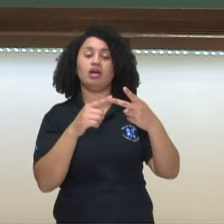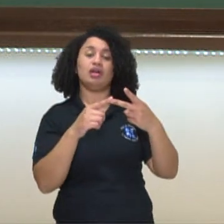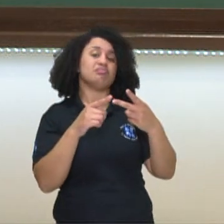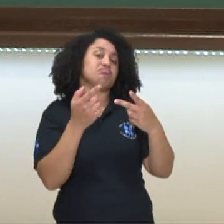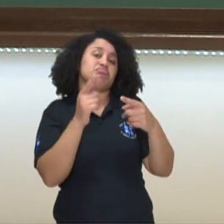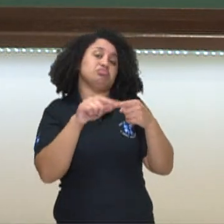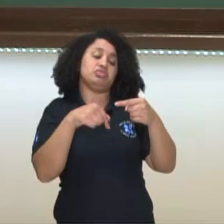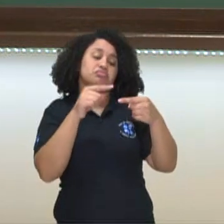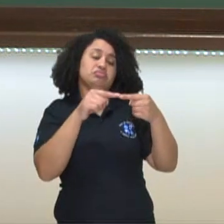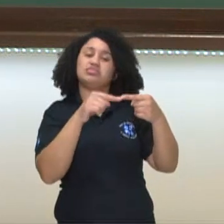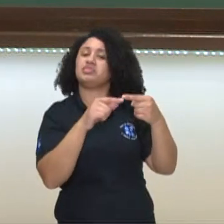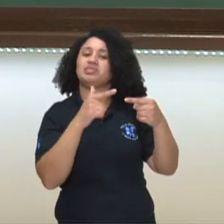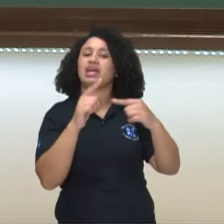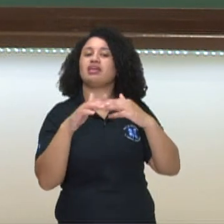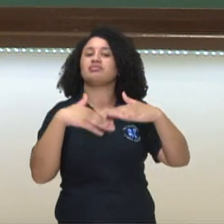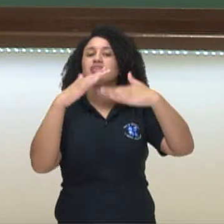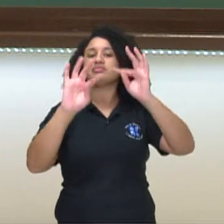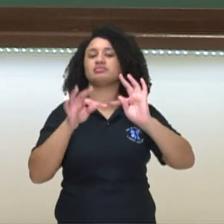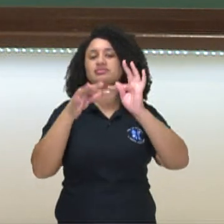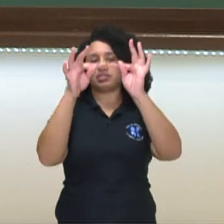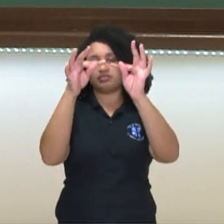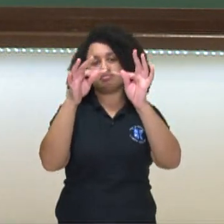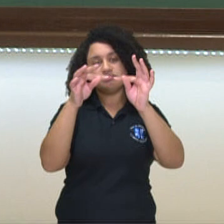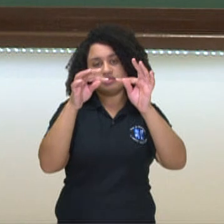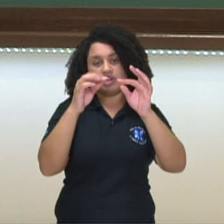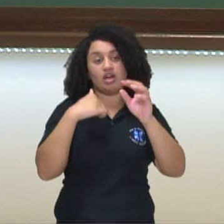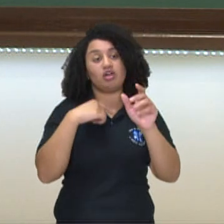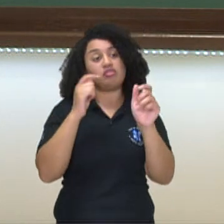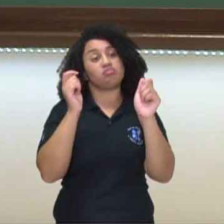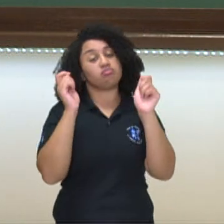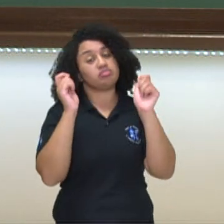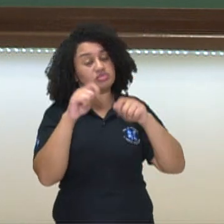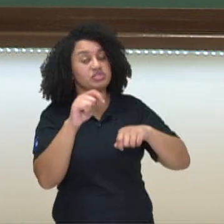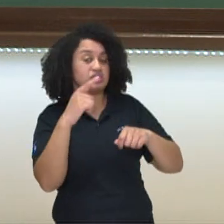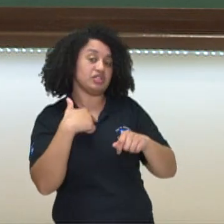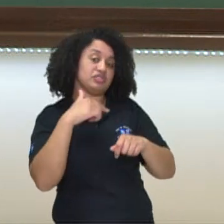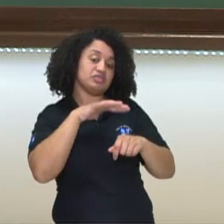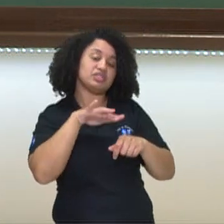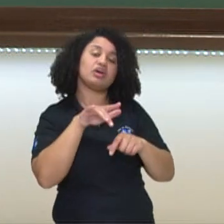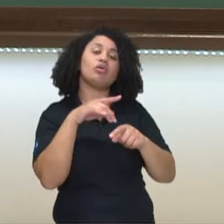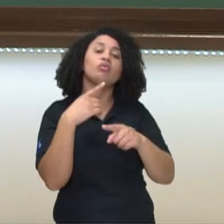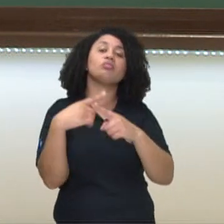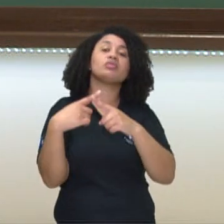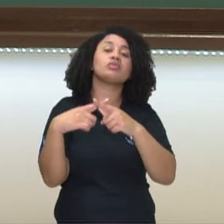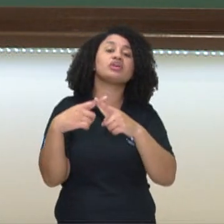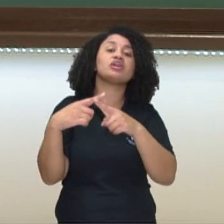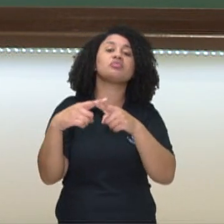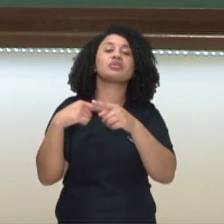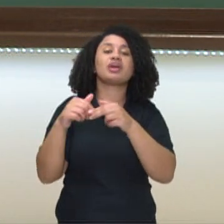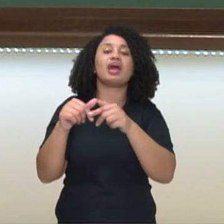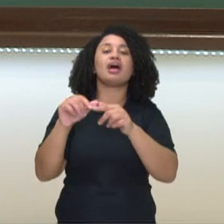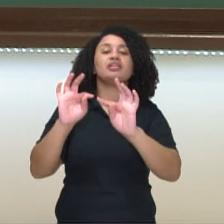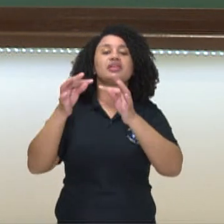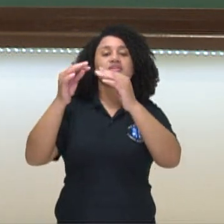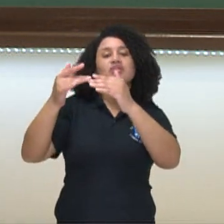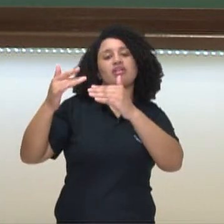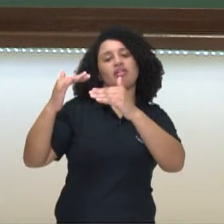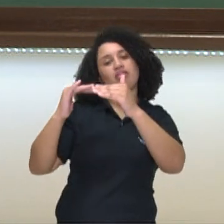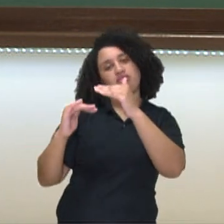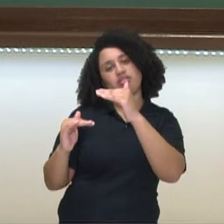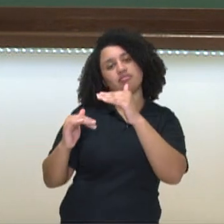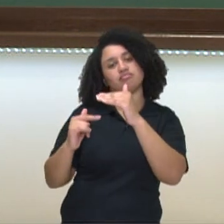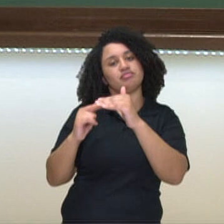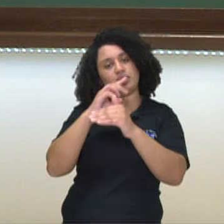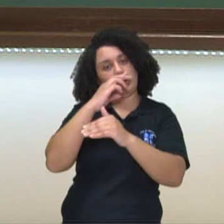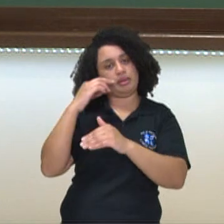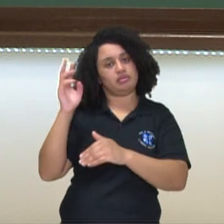não fala em avanços tecnológicos. Uma das possíveis causas do fim da Guerra Fria foi exatamente o retrocesso tecnológico da União Soviética.